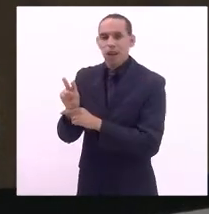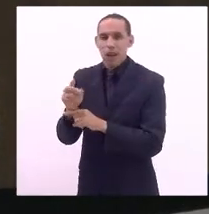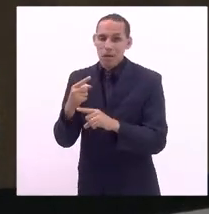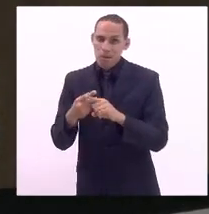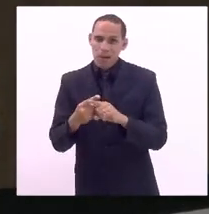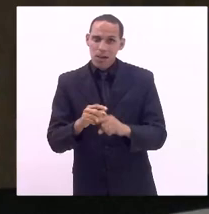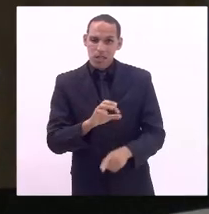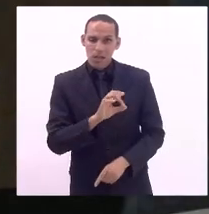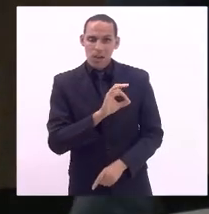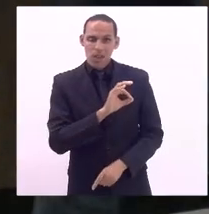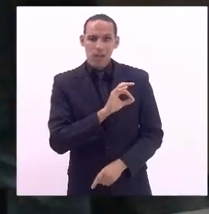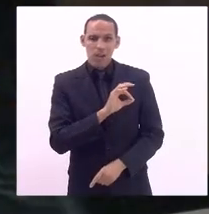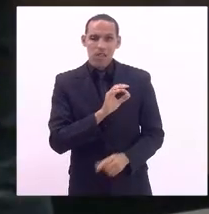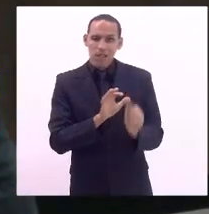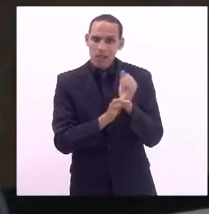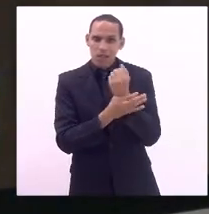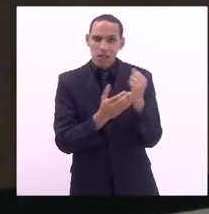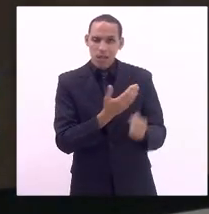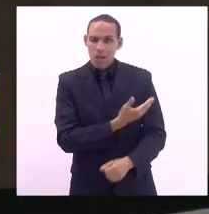pública ela só é